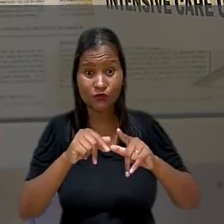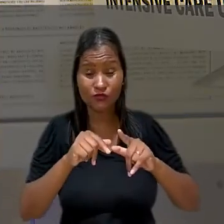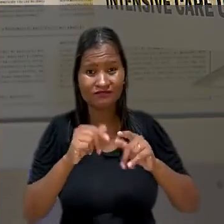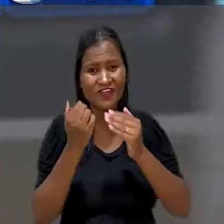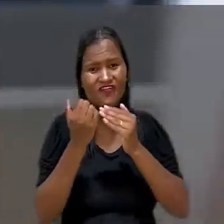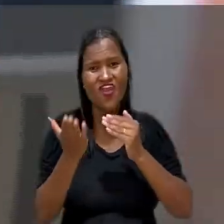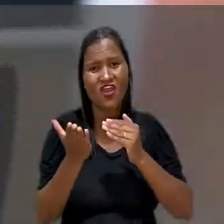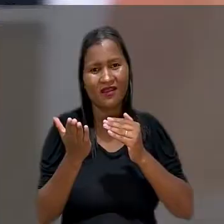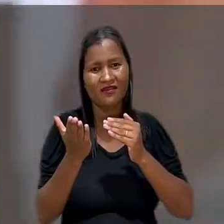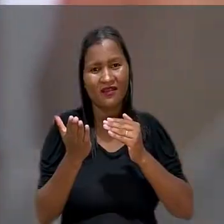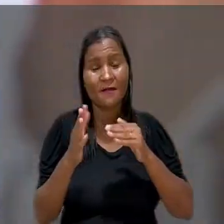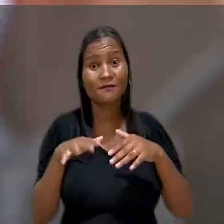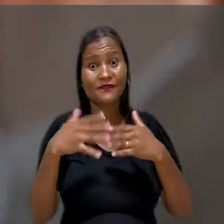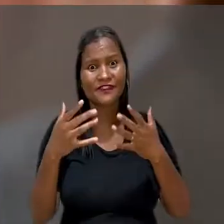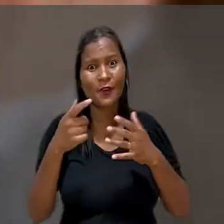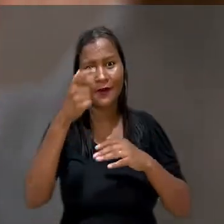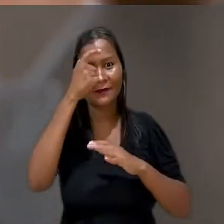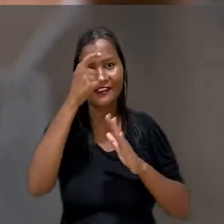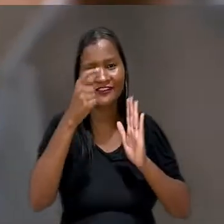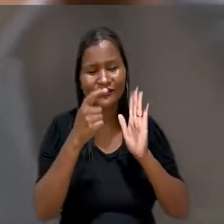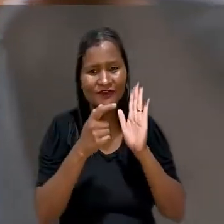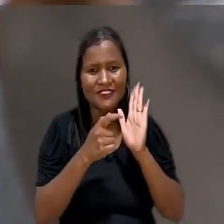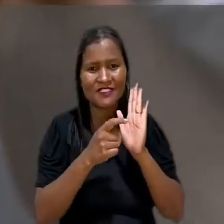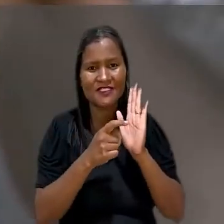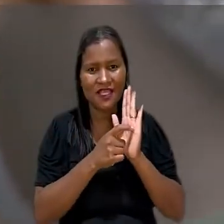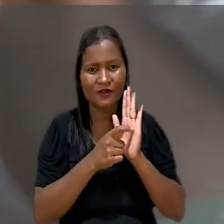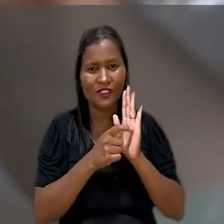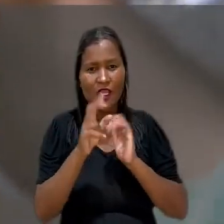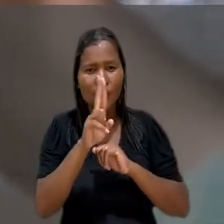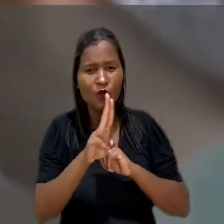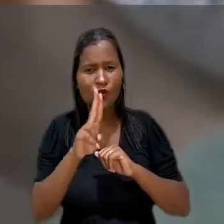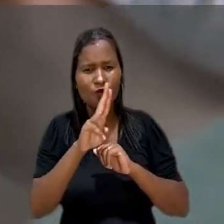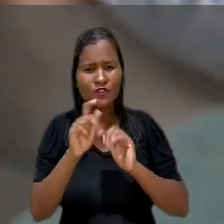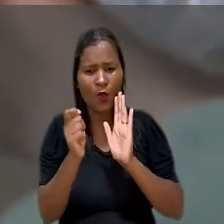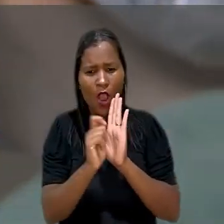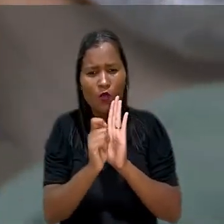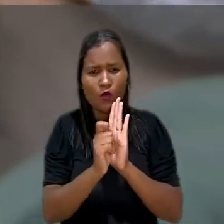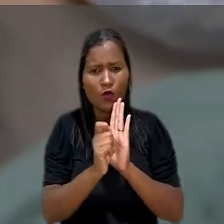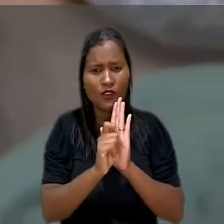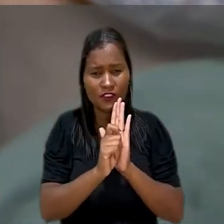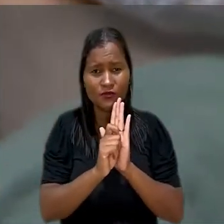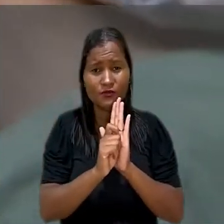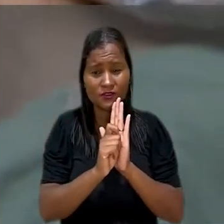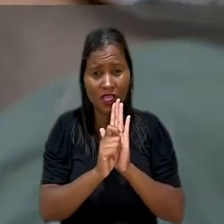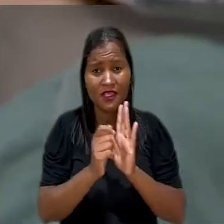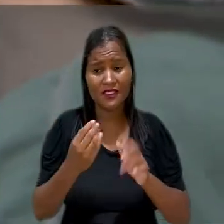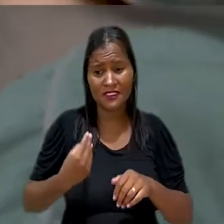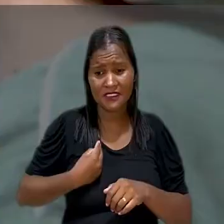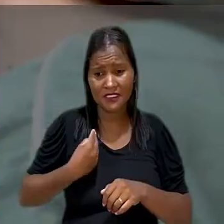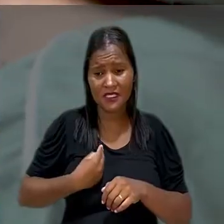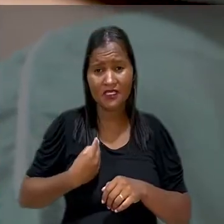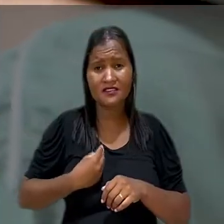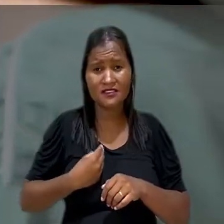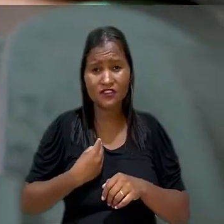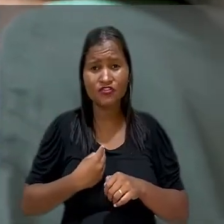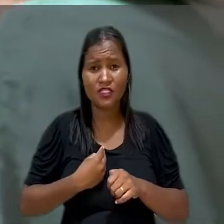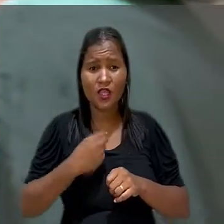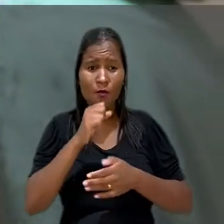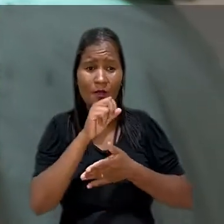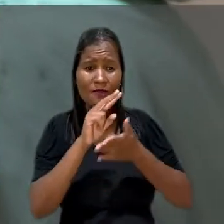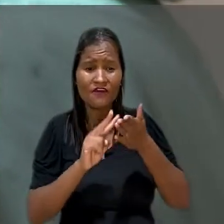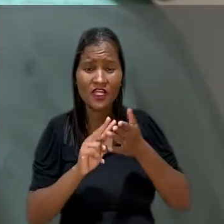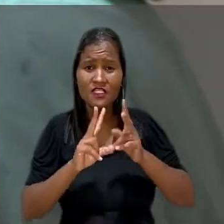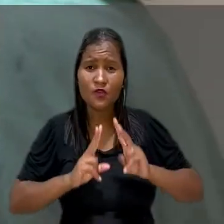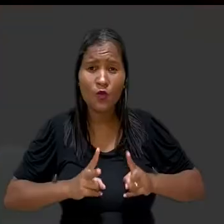dessa monitorização. Então, é uma inteligência artificial, eles usam algoritmos e existe uma